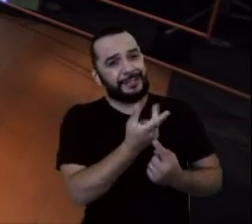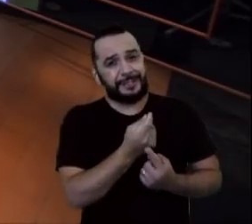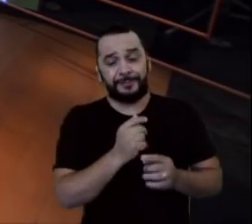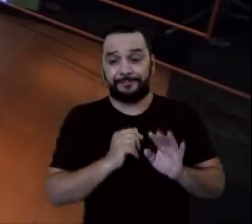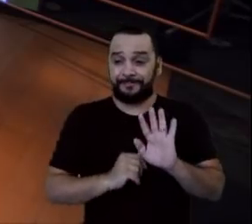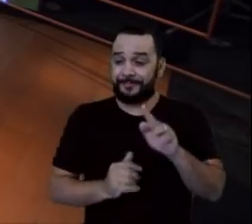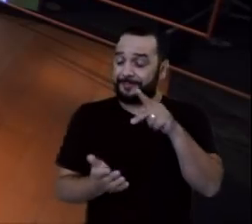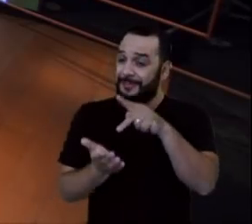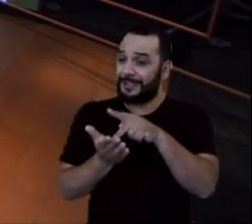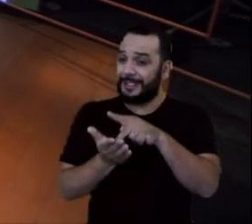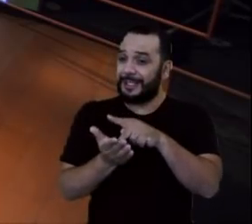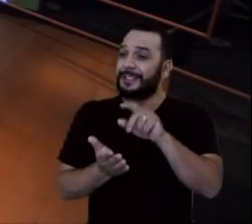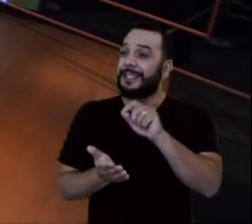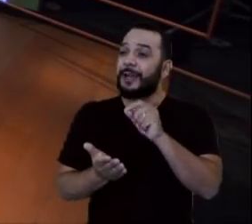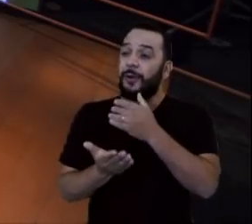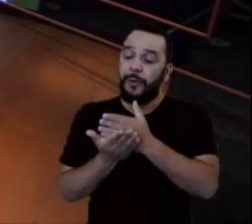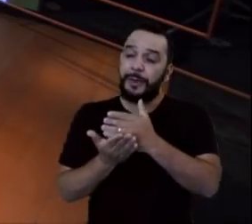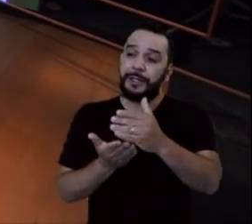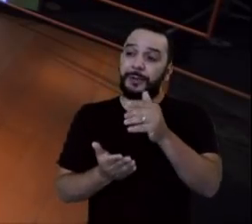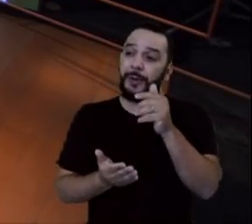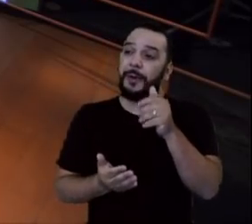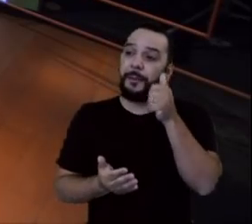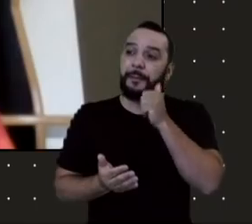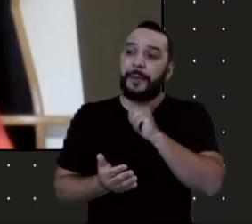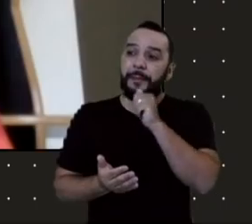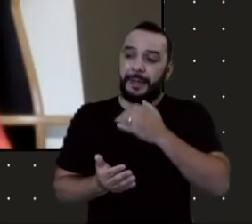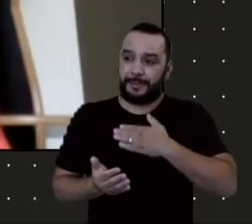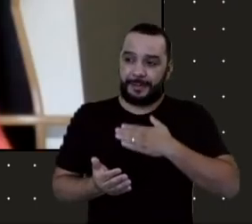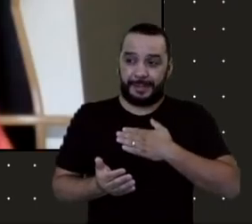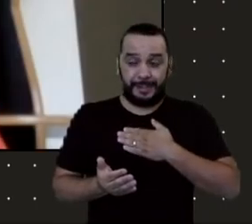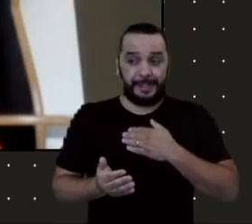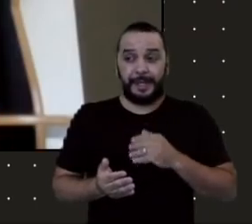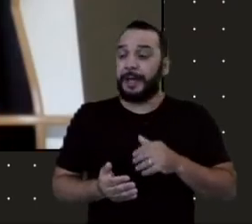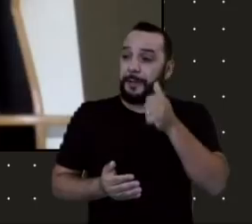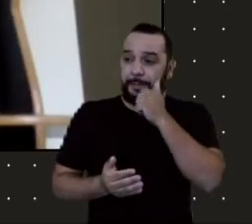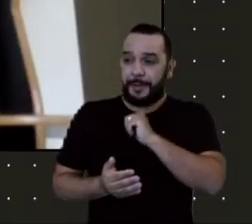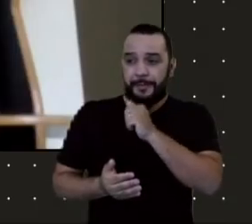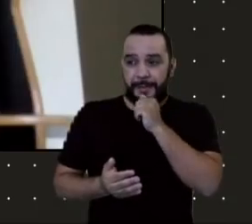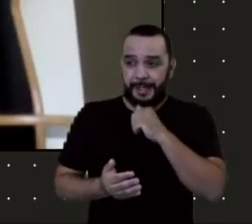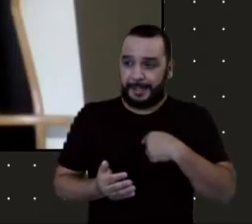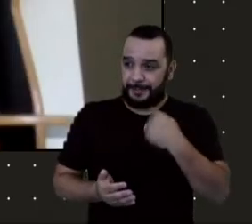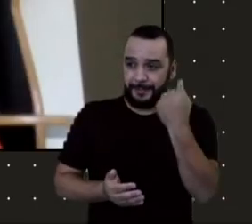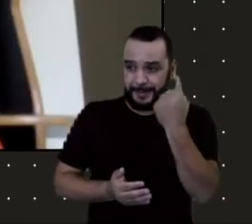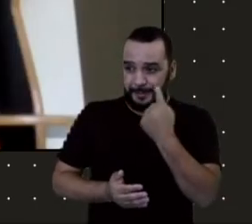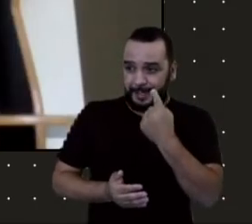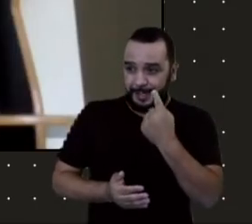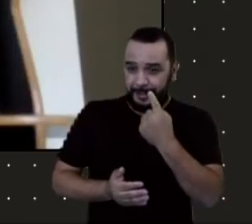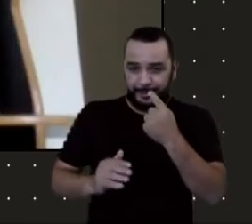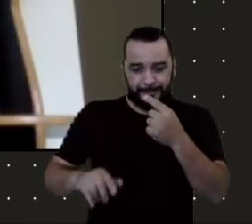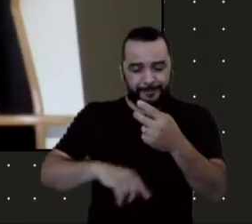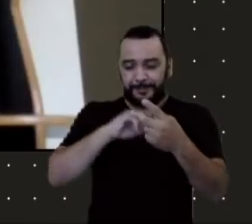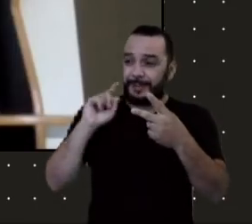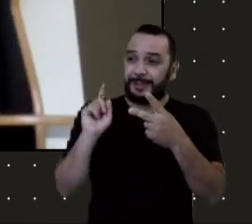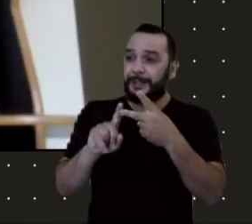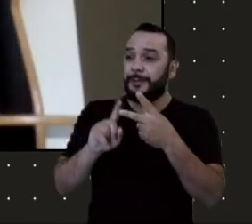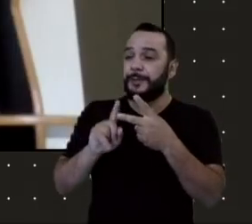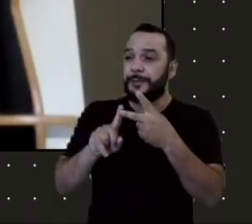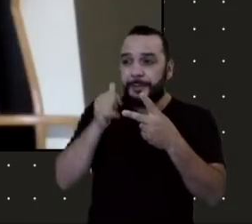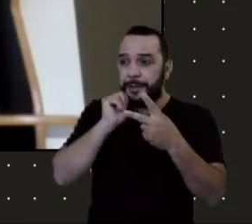na verdade, foi minha mãe. A minha avó se tornou atriz depois da minha mãe. Olha só. Minha avó